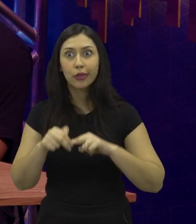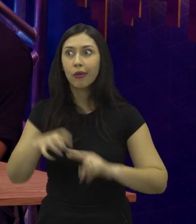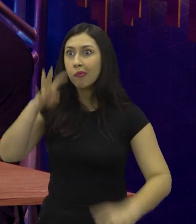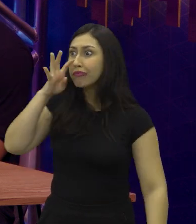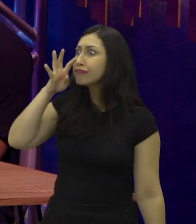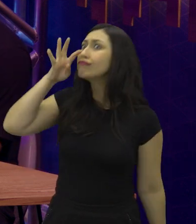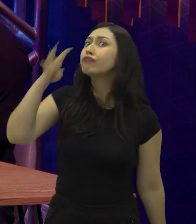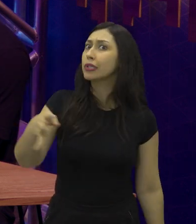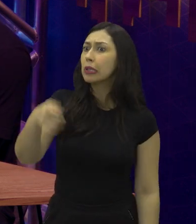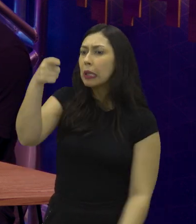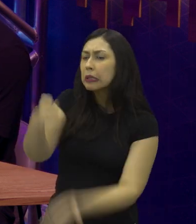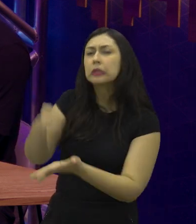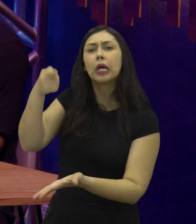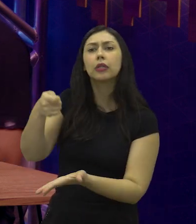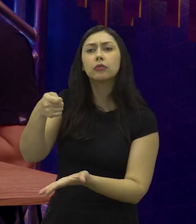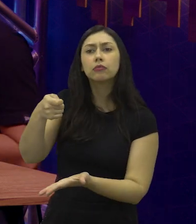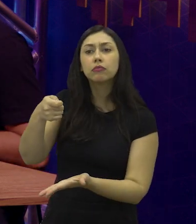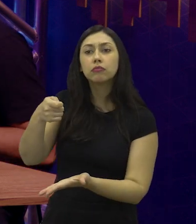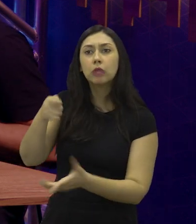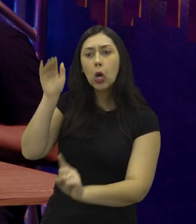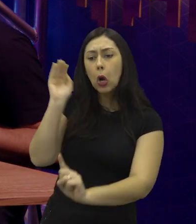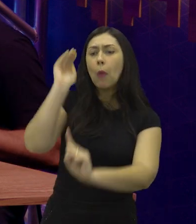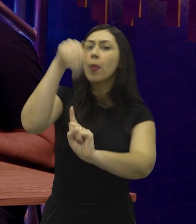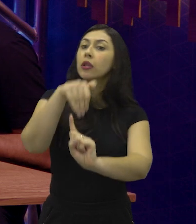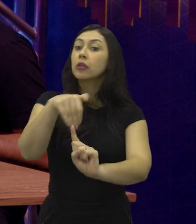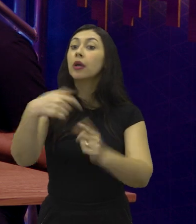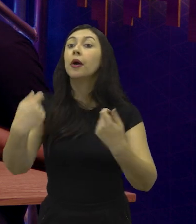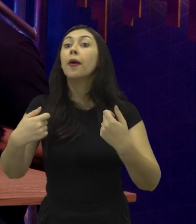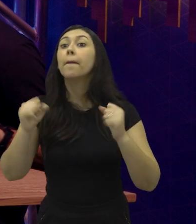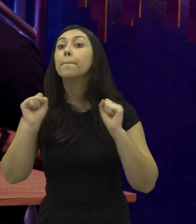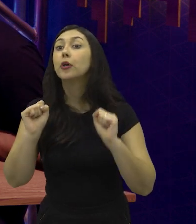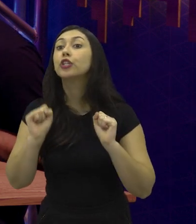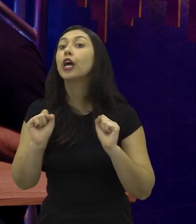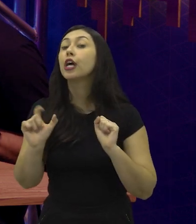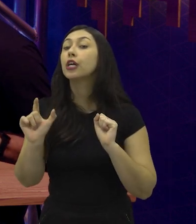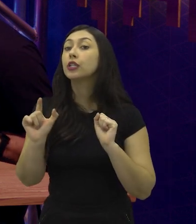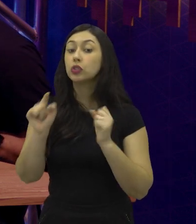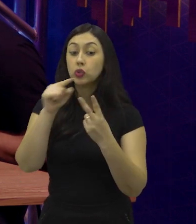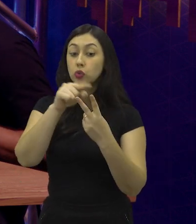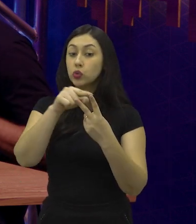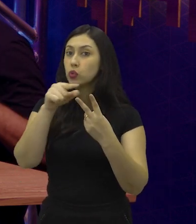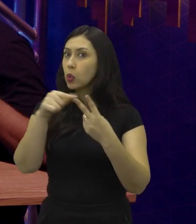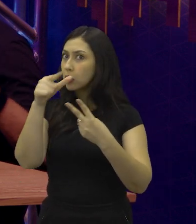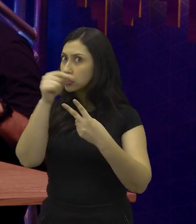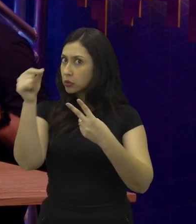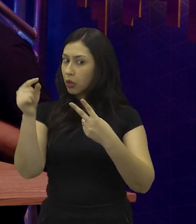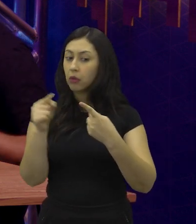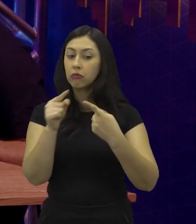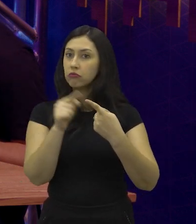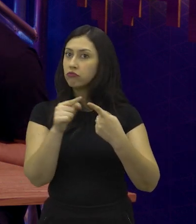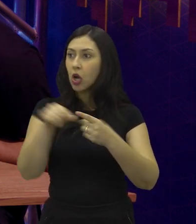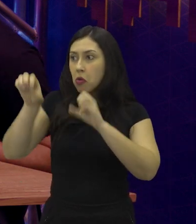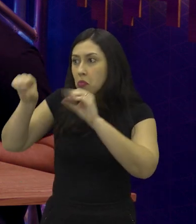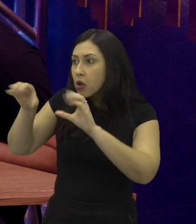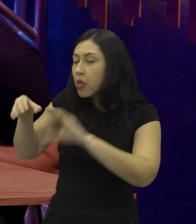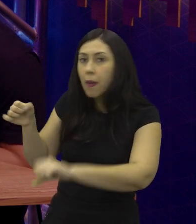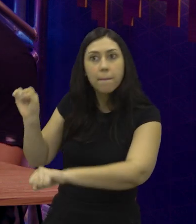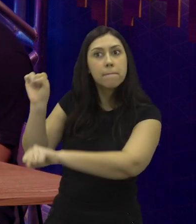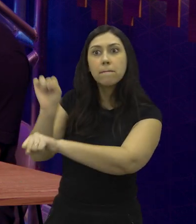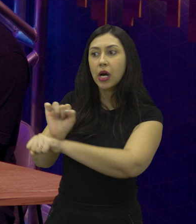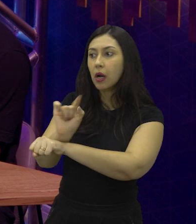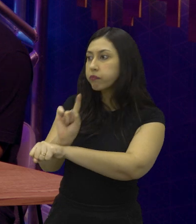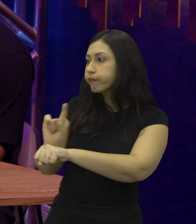julgado e condenado, e ele poderia escolher se ele iria ir para o exílio e parar de